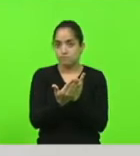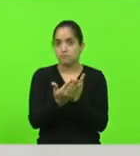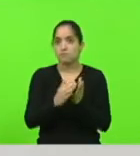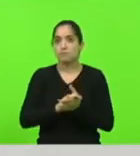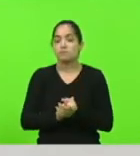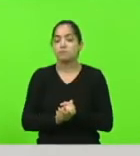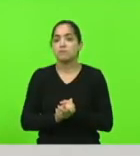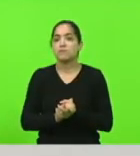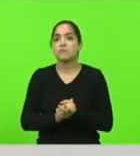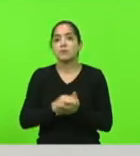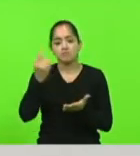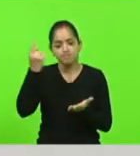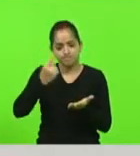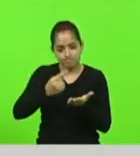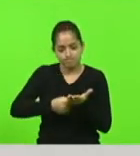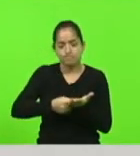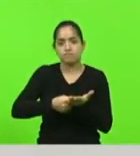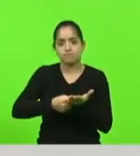Eu me comprometo a buscar